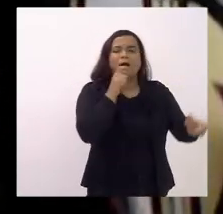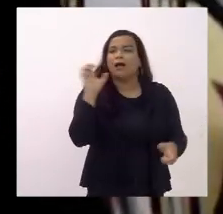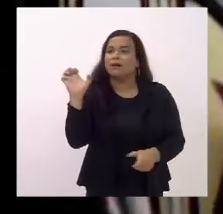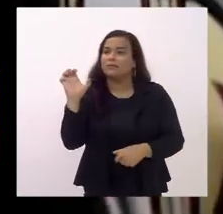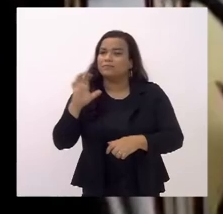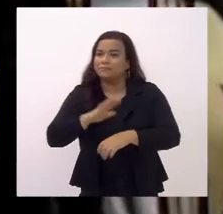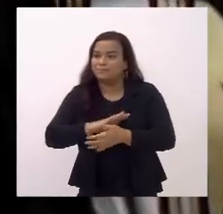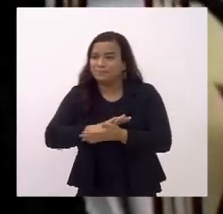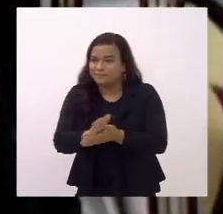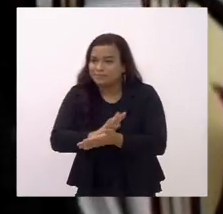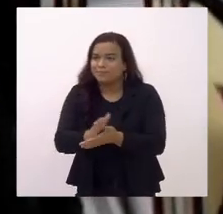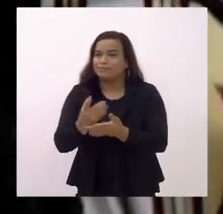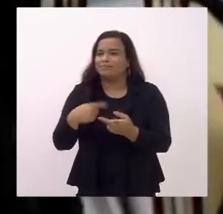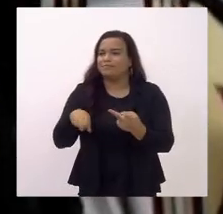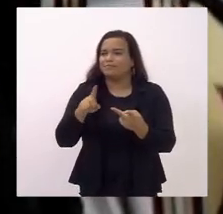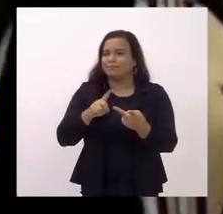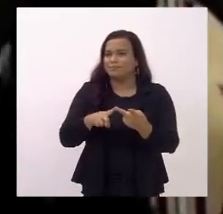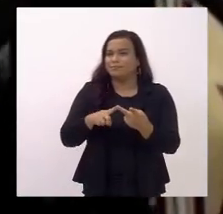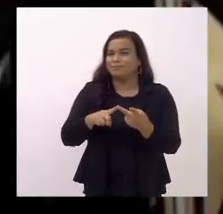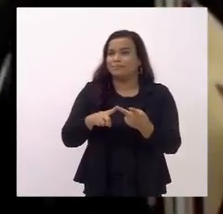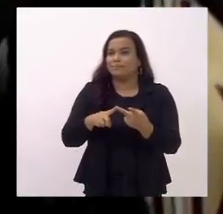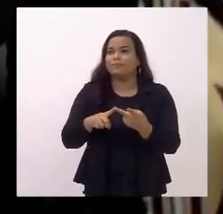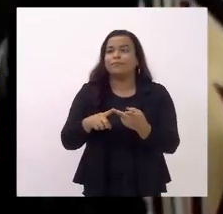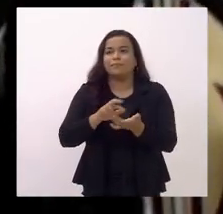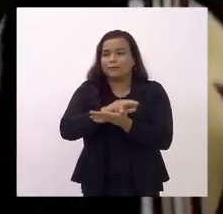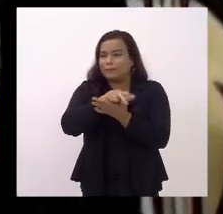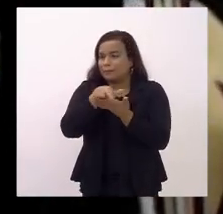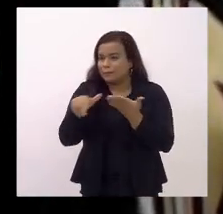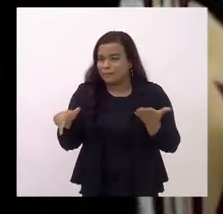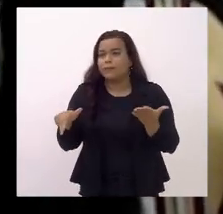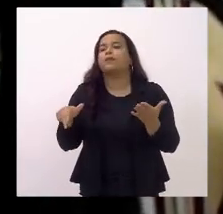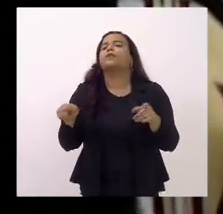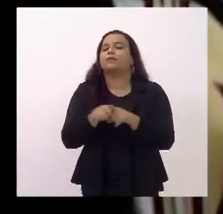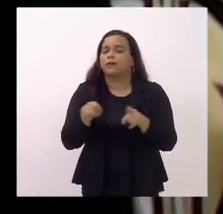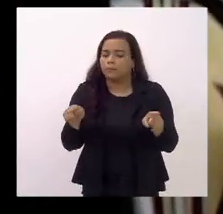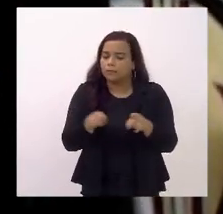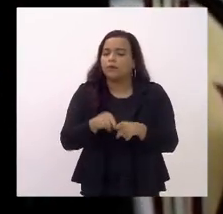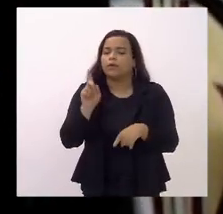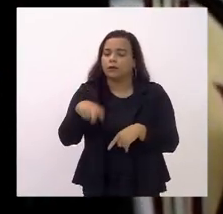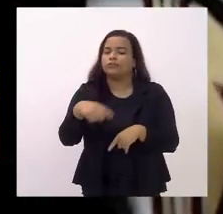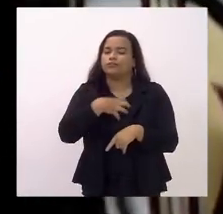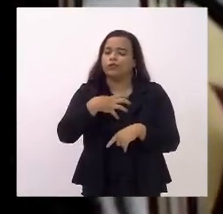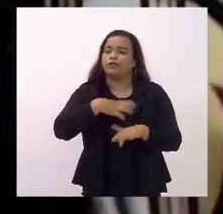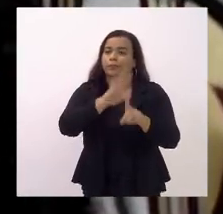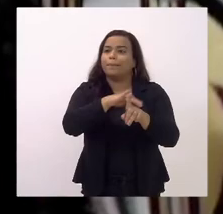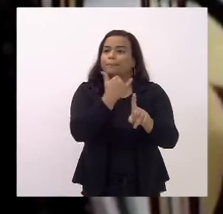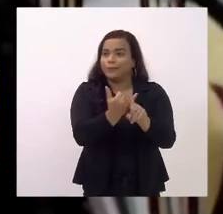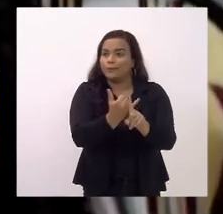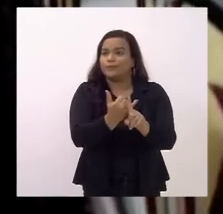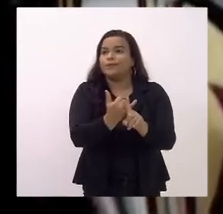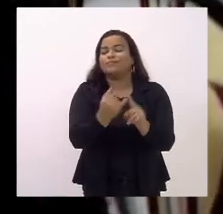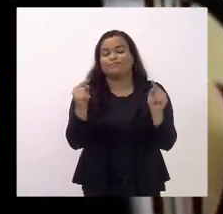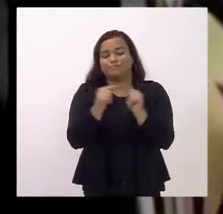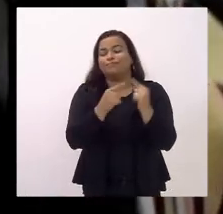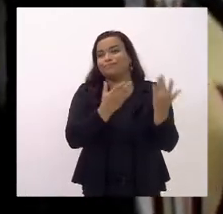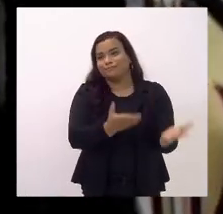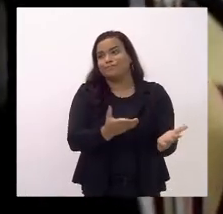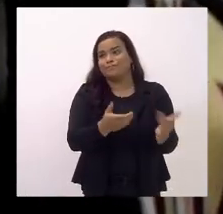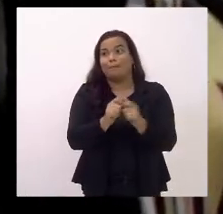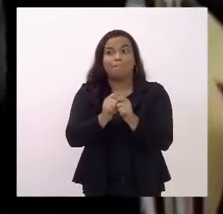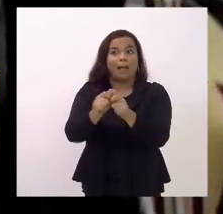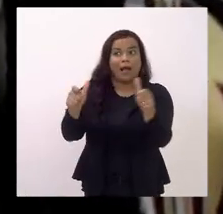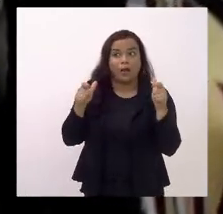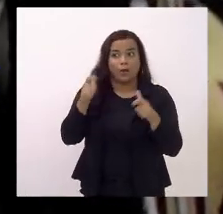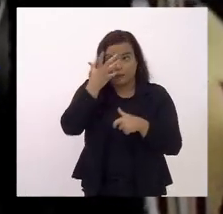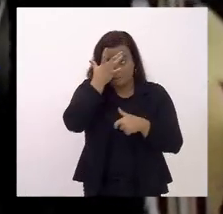lesbofóbicos, que também são uma forma de bullying. A maioria dos envolvidos no bullying, geralmente,